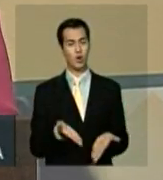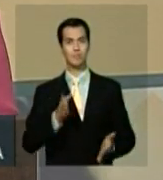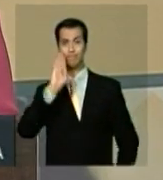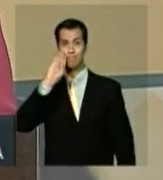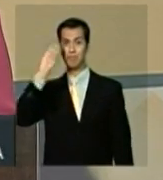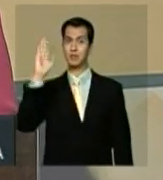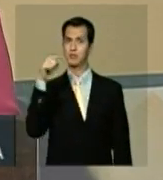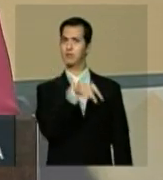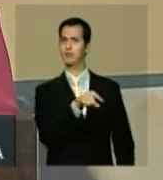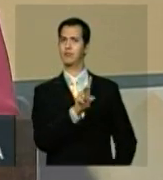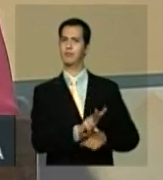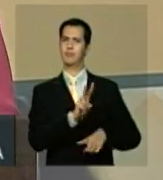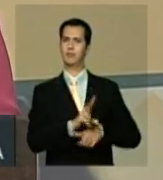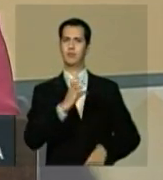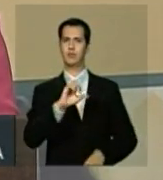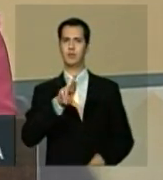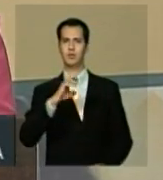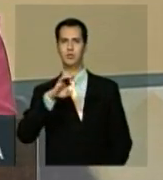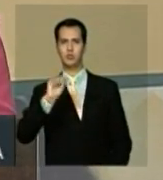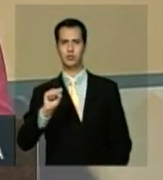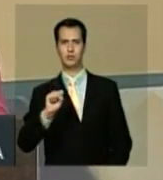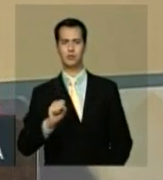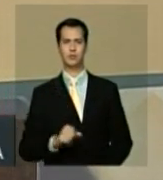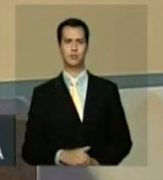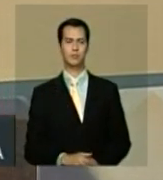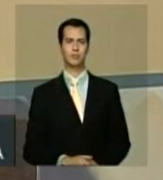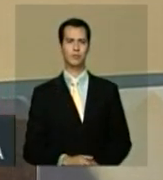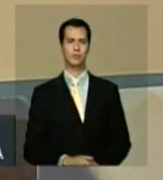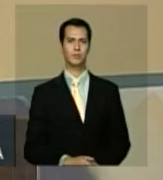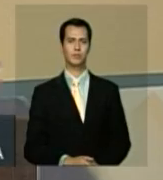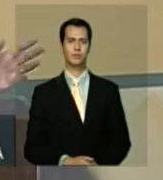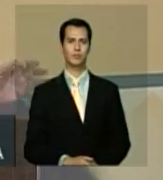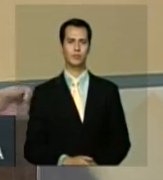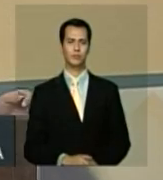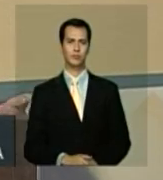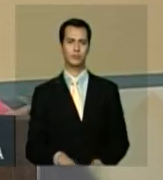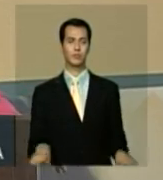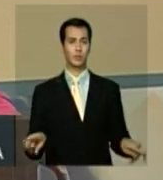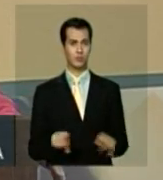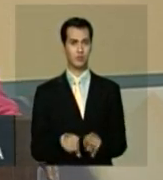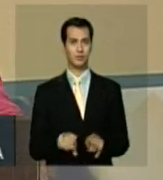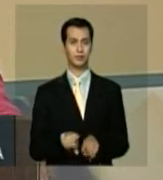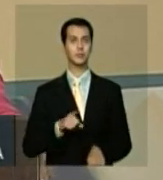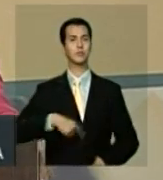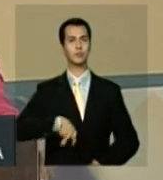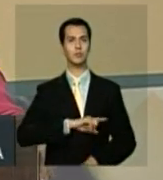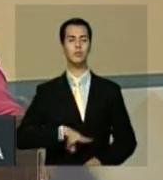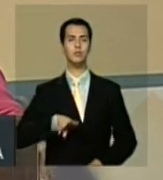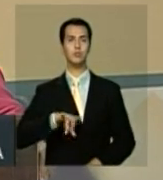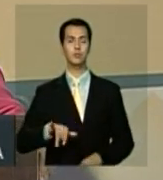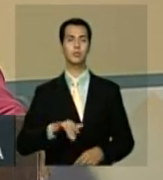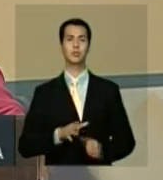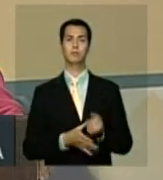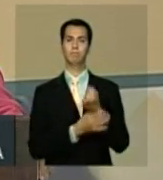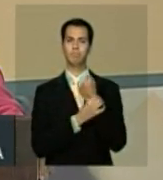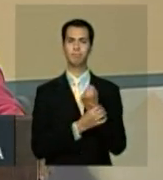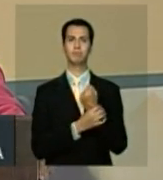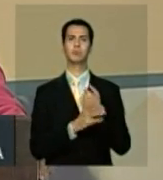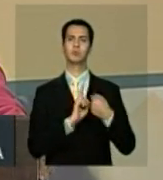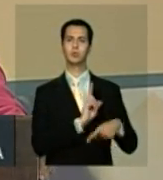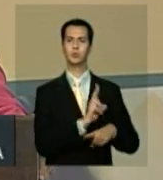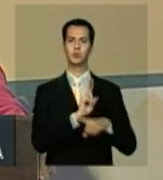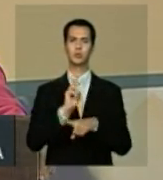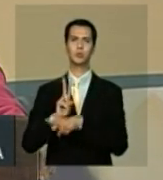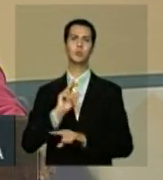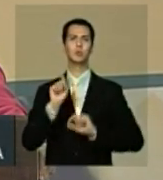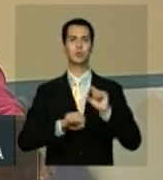prioridade Além disso nós vamos assegurar como o ministro Padilha mostrou que essas crianças tenham